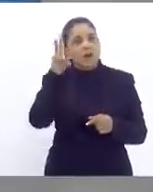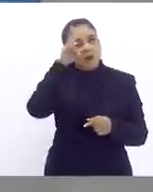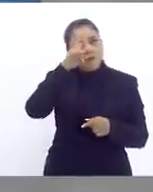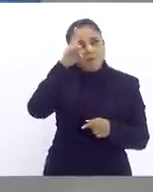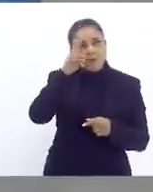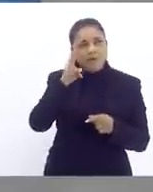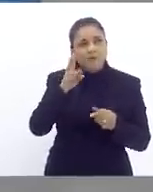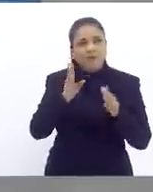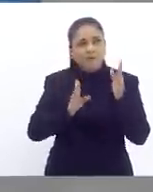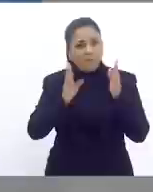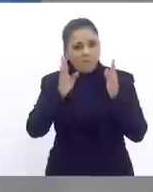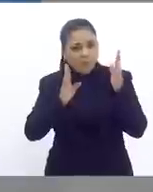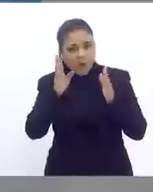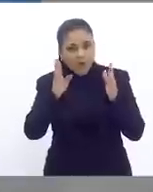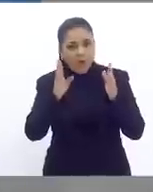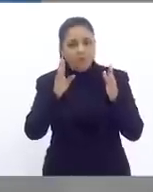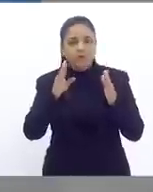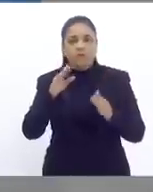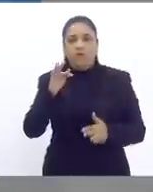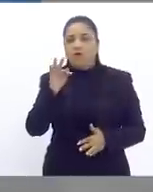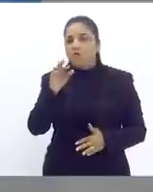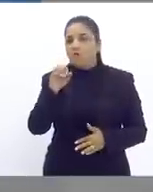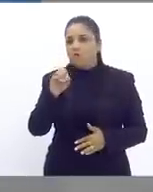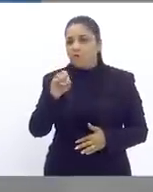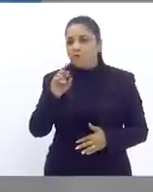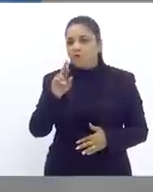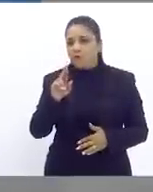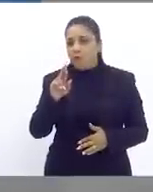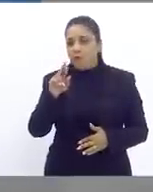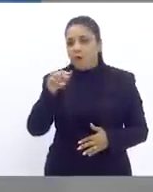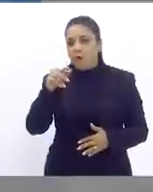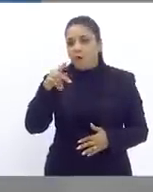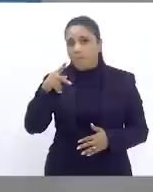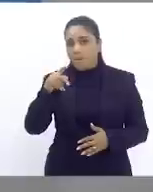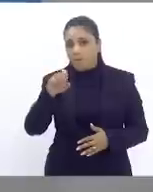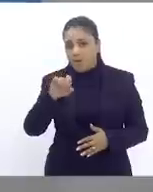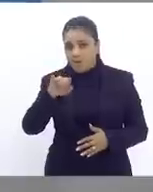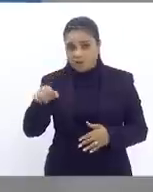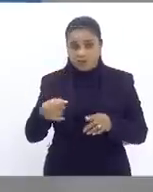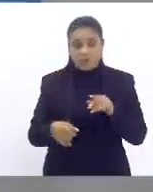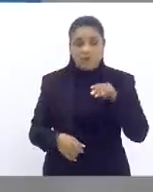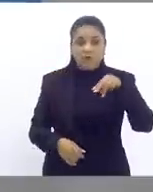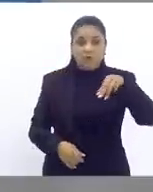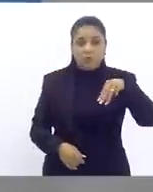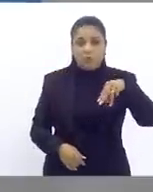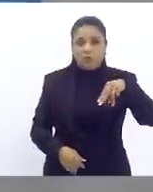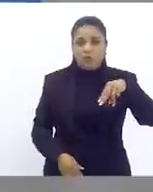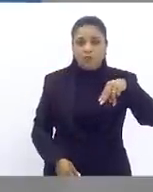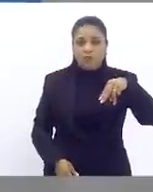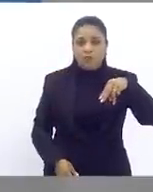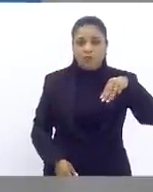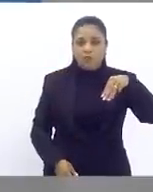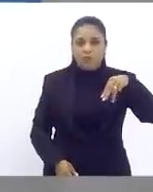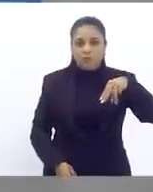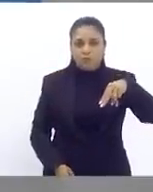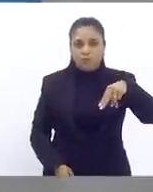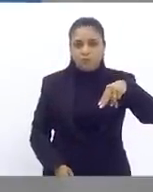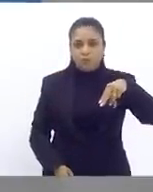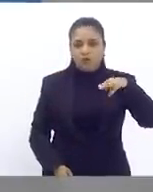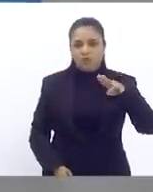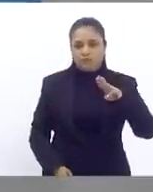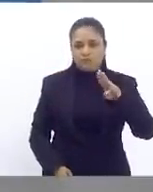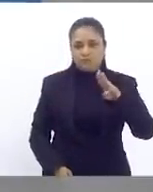não era ofuspartir gera o muspe Né o movimento Unificado servidores públicos